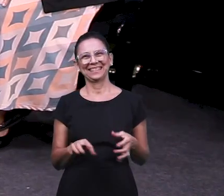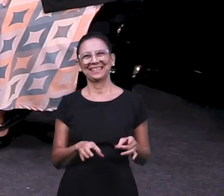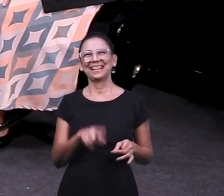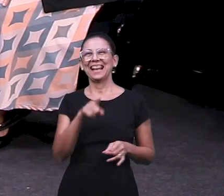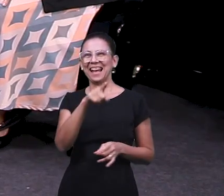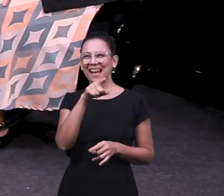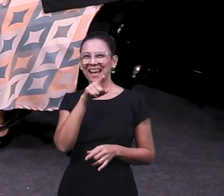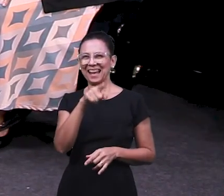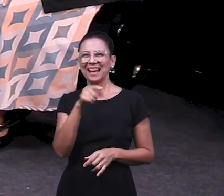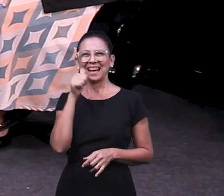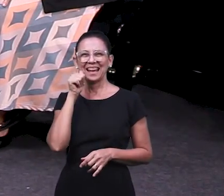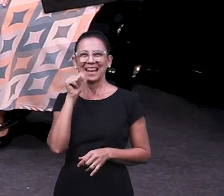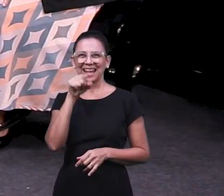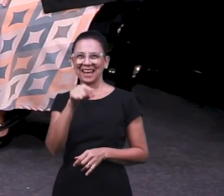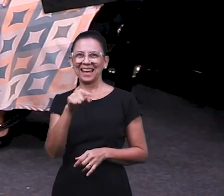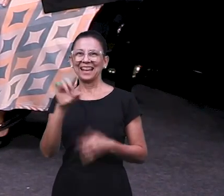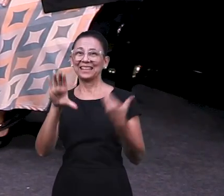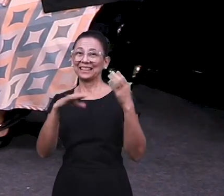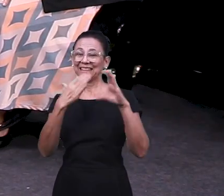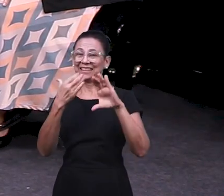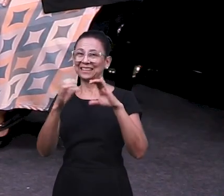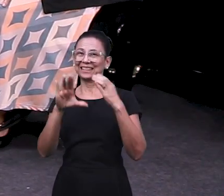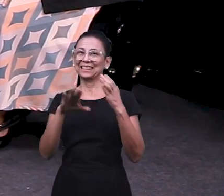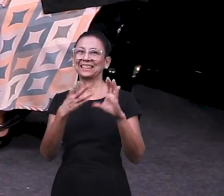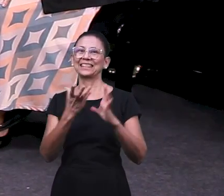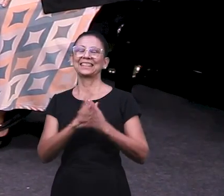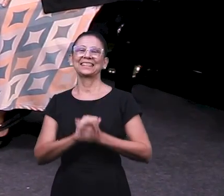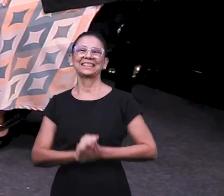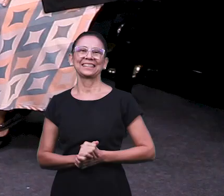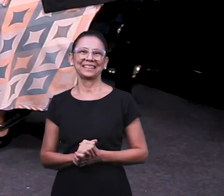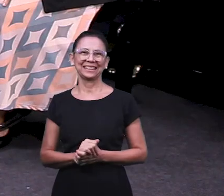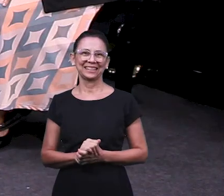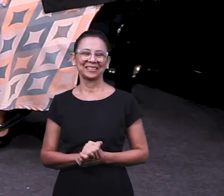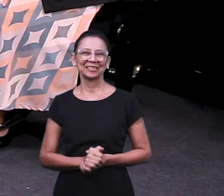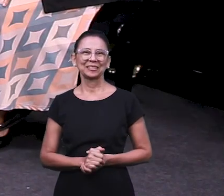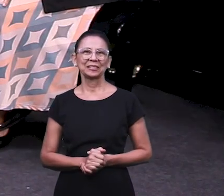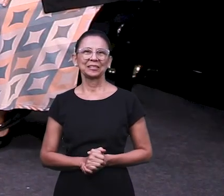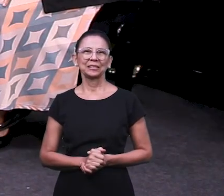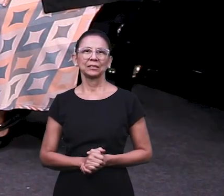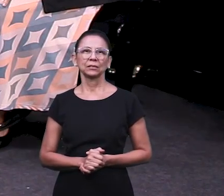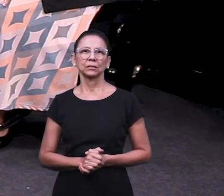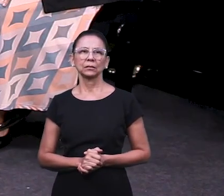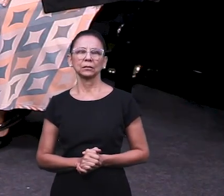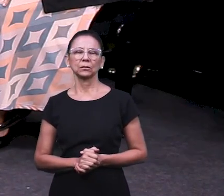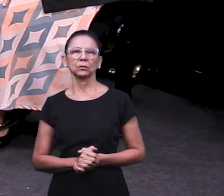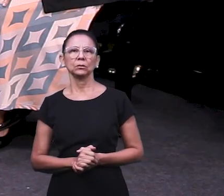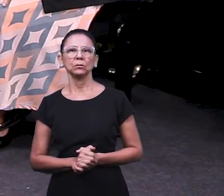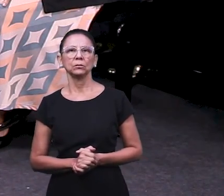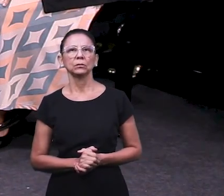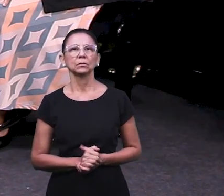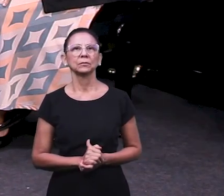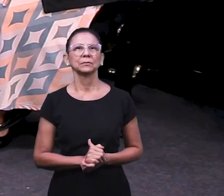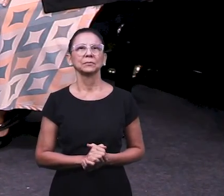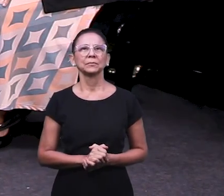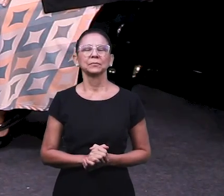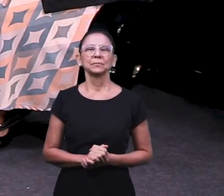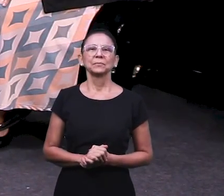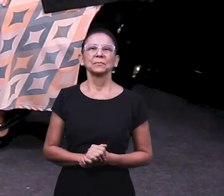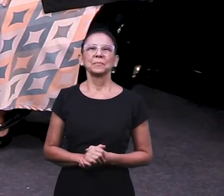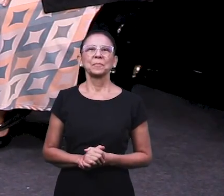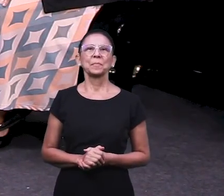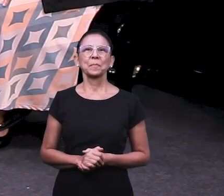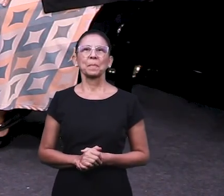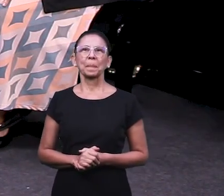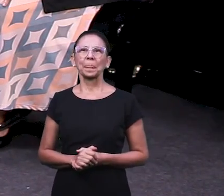mundo já sabe quem que canta esse jingle. Jane, esse projeto é uma bênção,